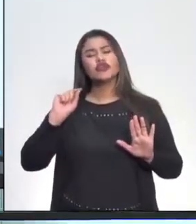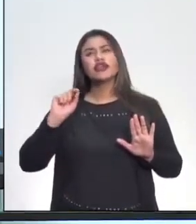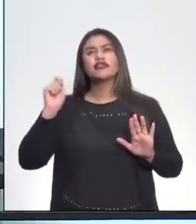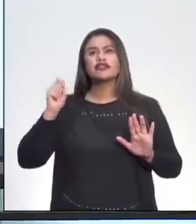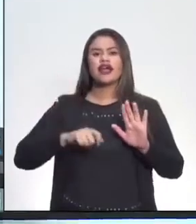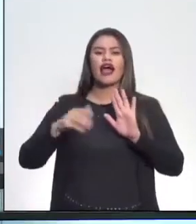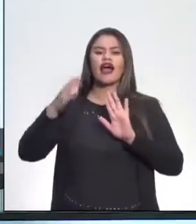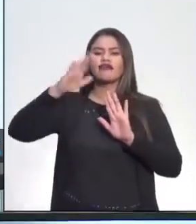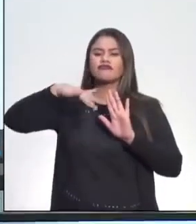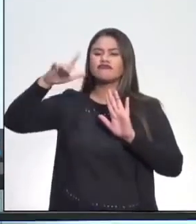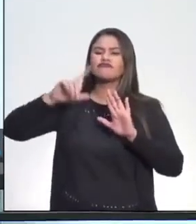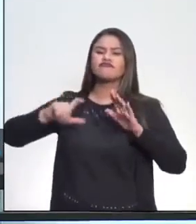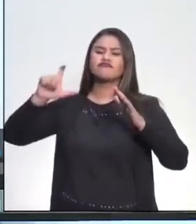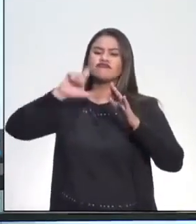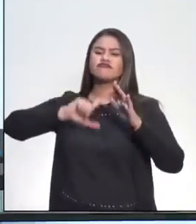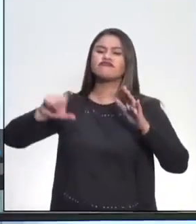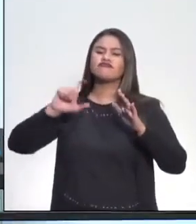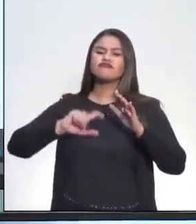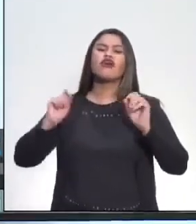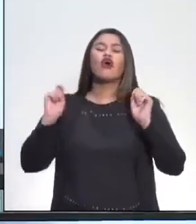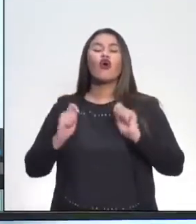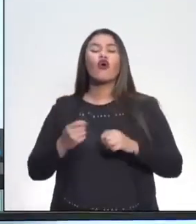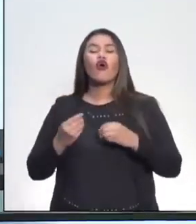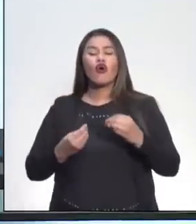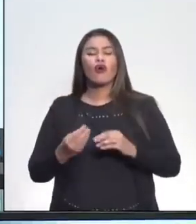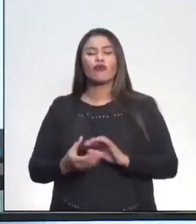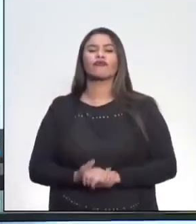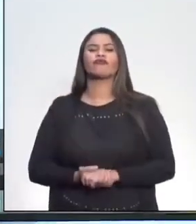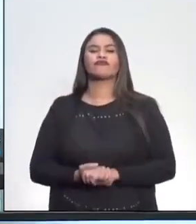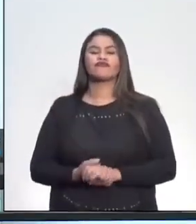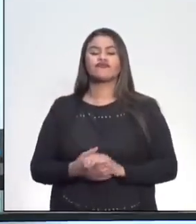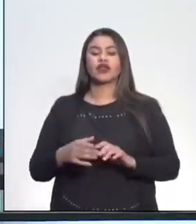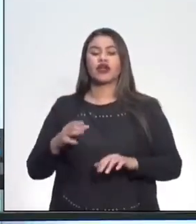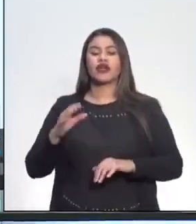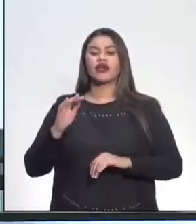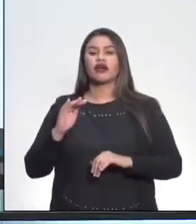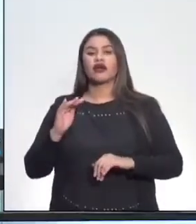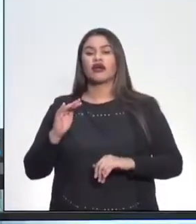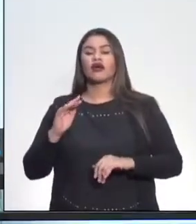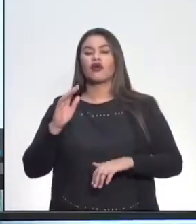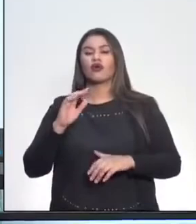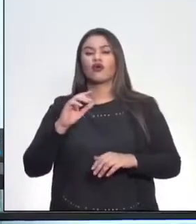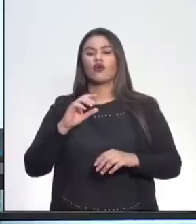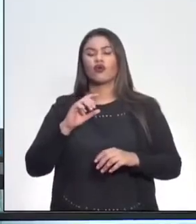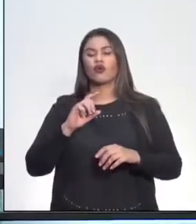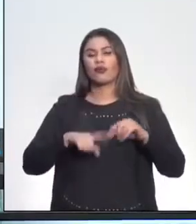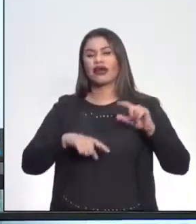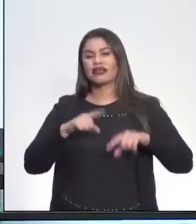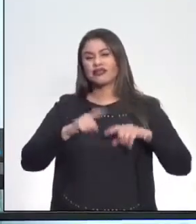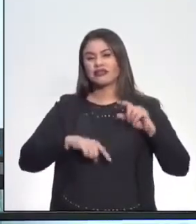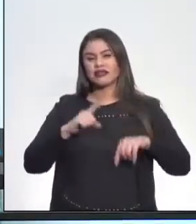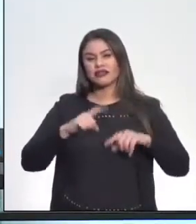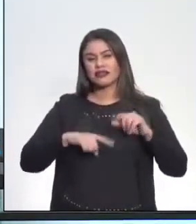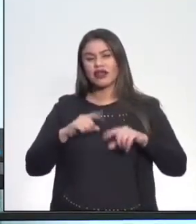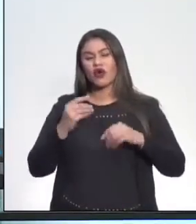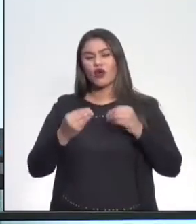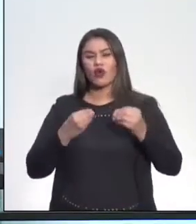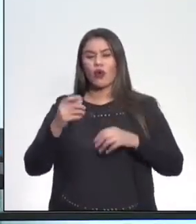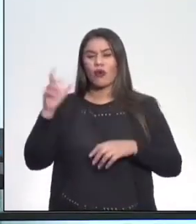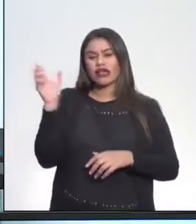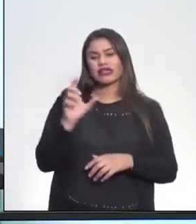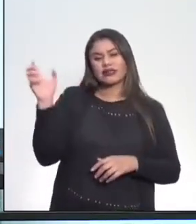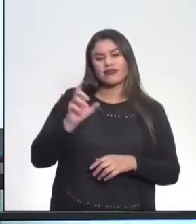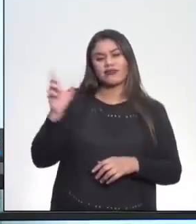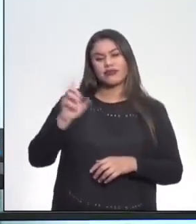estar realizando essa intervenção. E o material, a gente vai trazer, a gente vai conseguir doação dessas tintas, desses